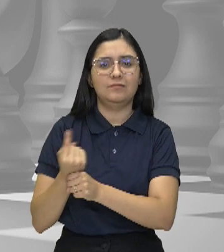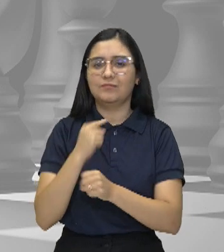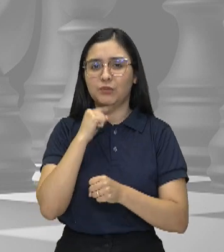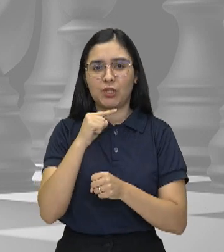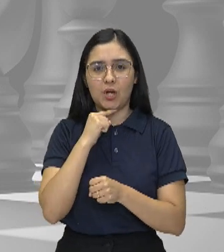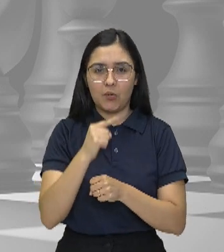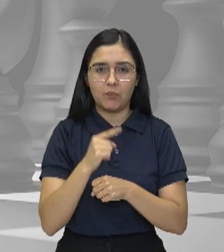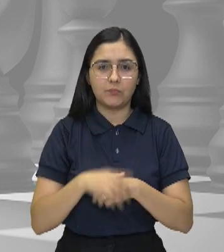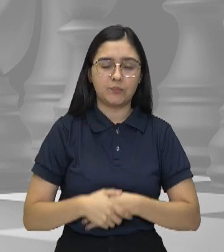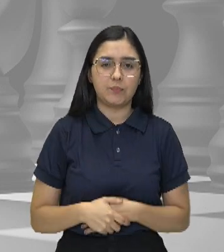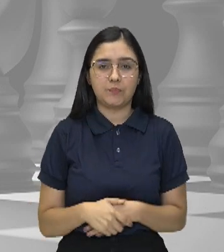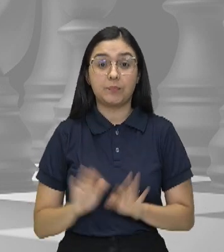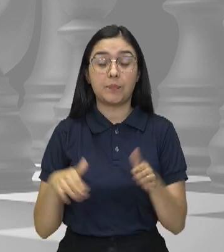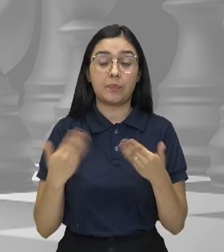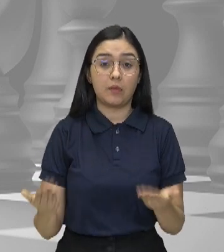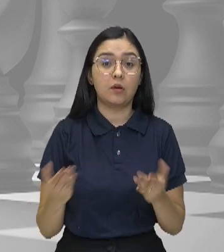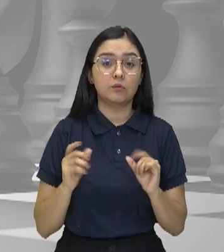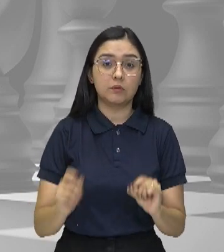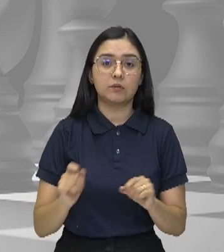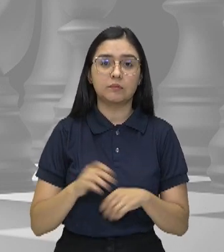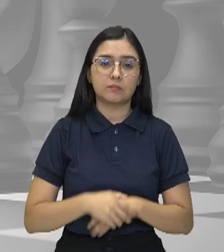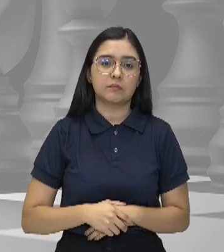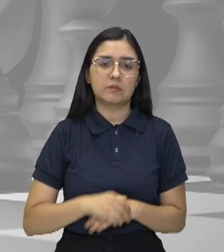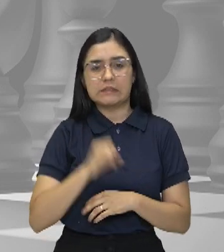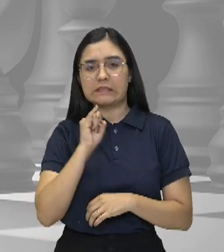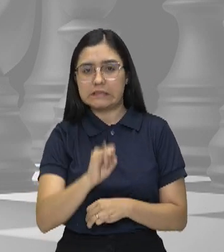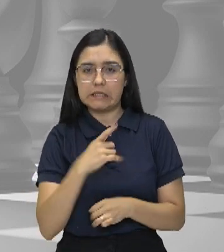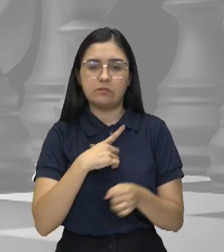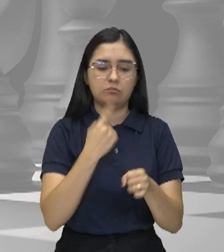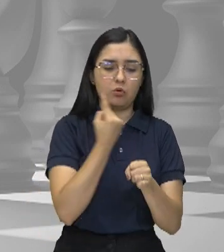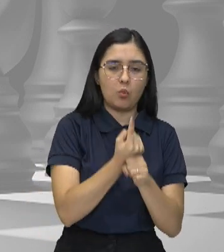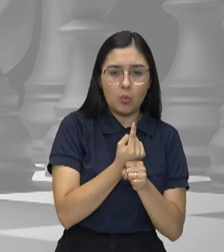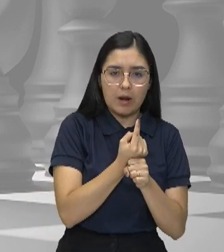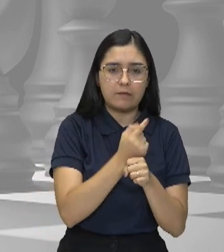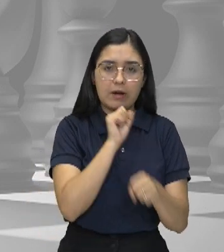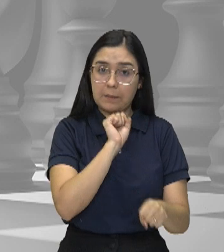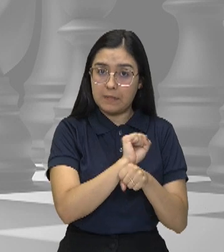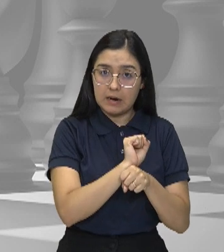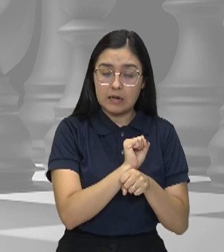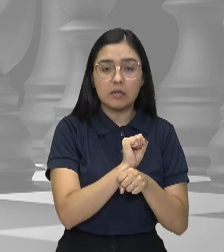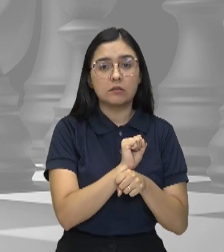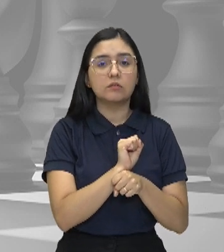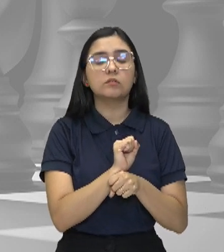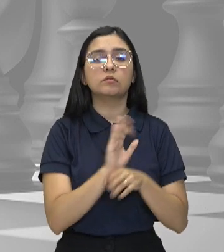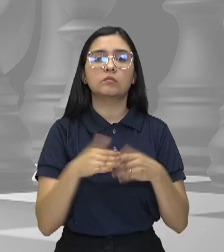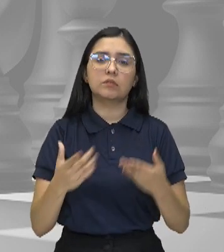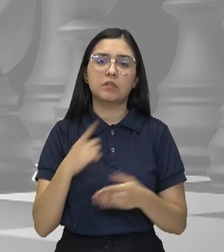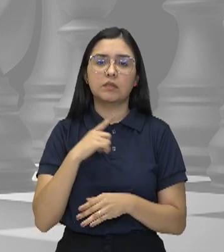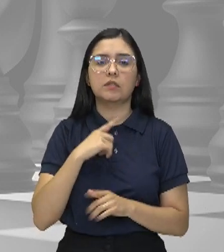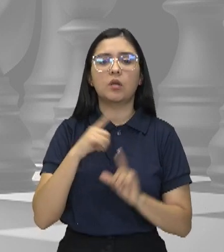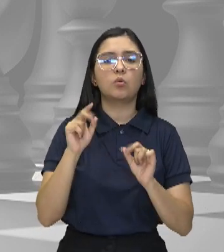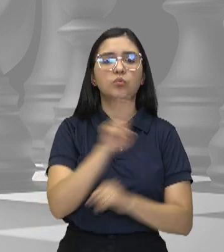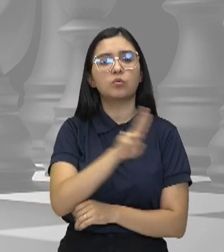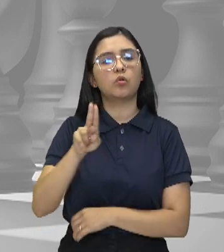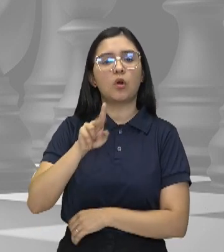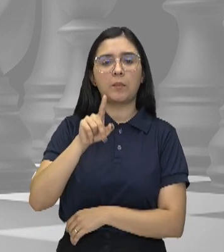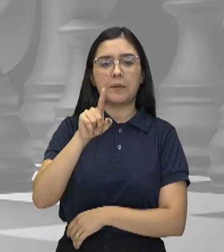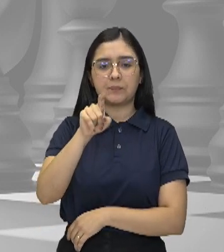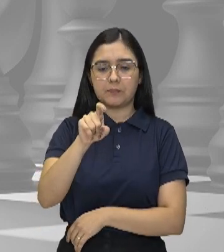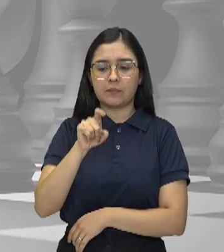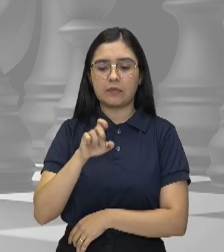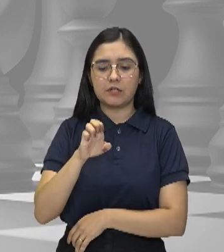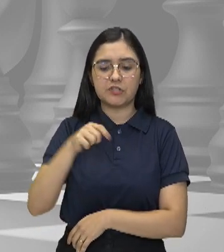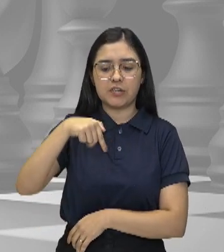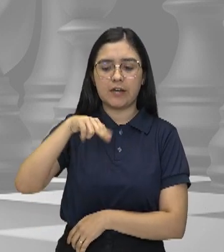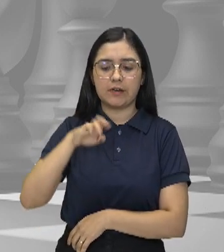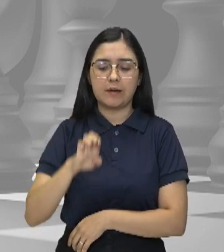escapatória. Então, quando ele fica nessa situação, diz então que ele está em checkmate. E aí